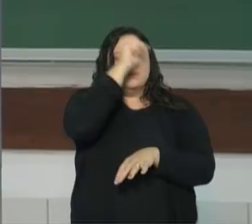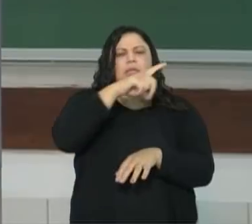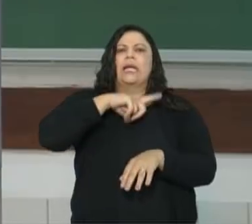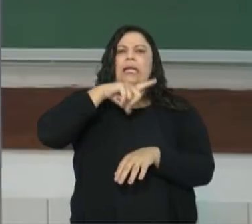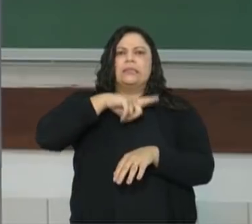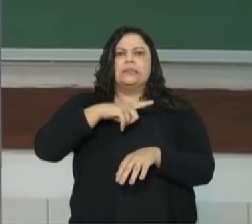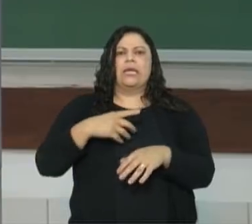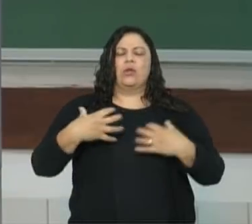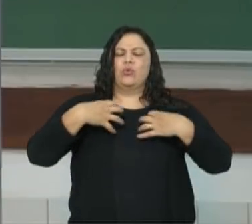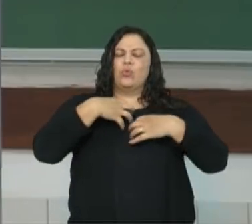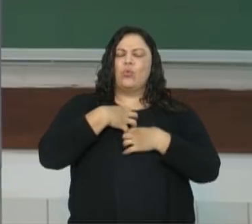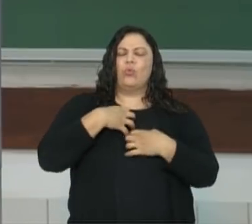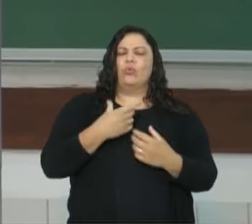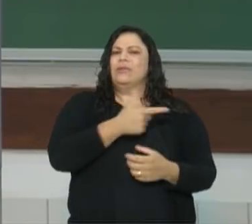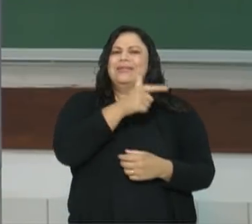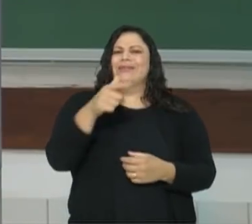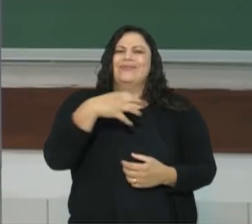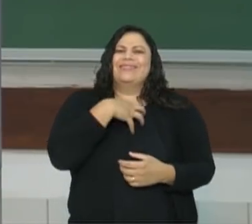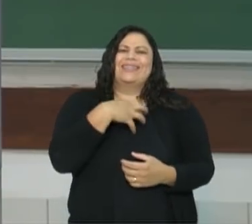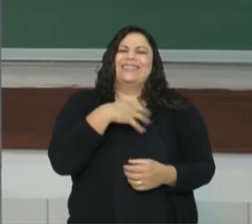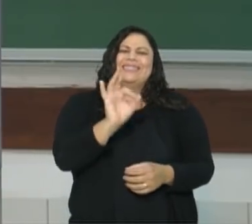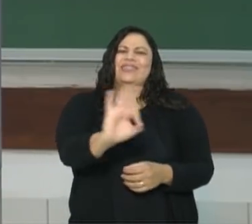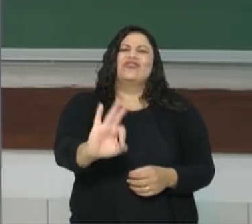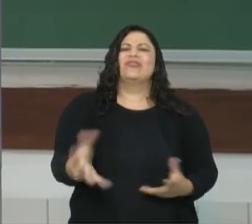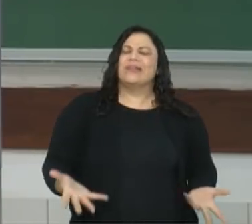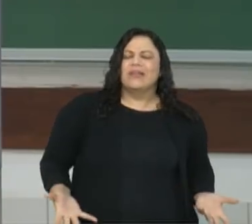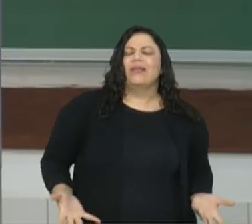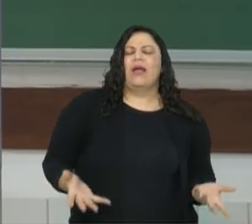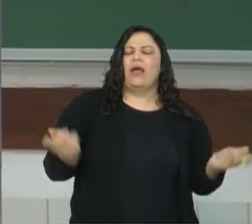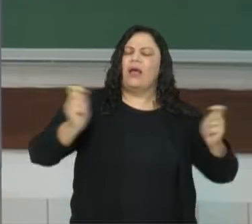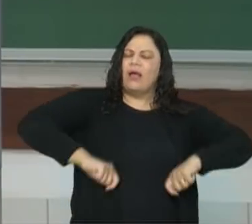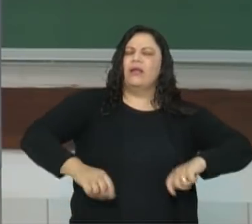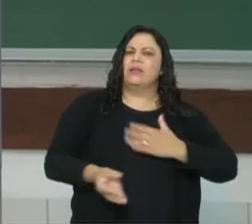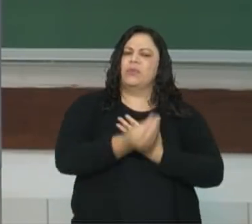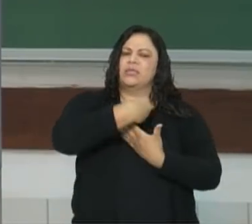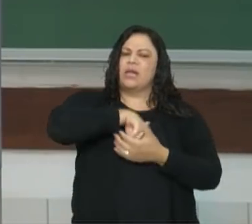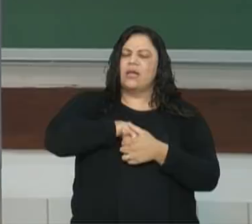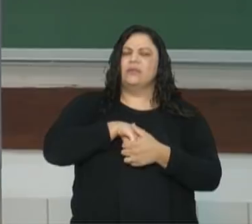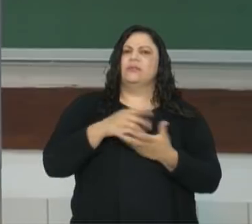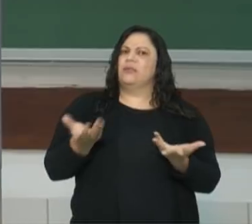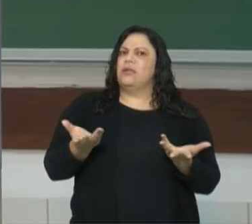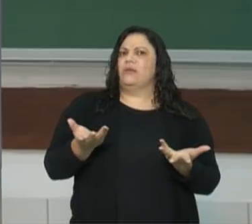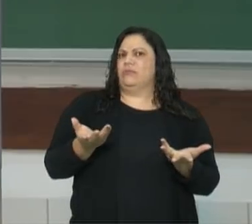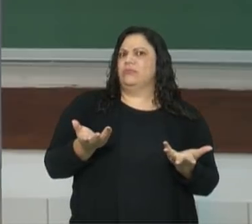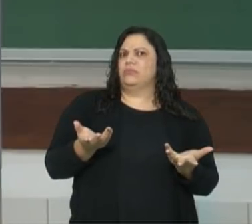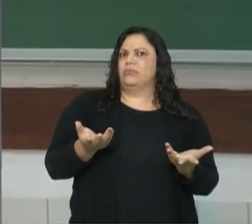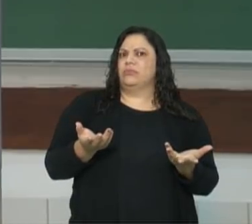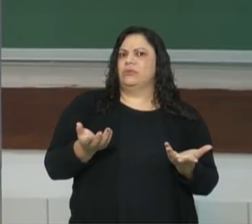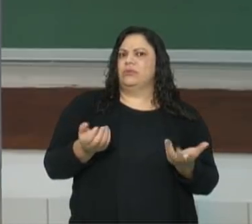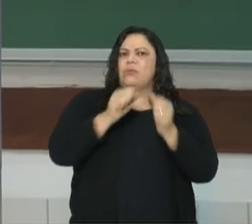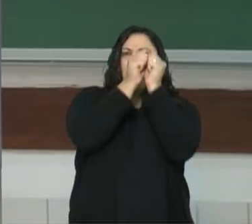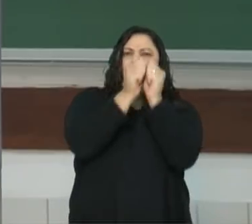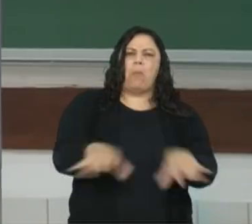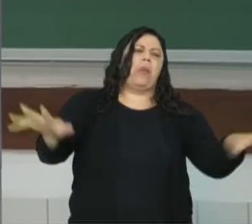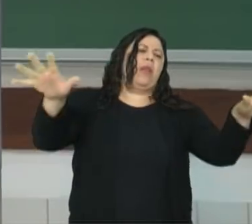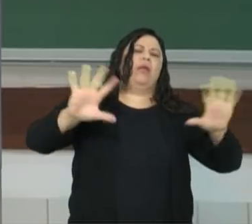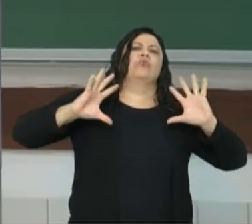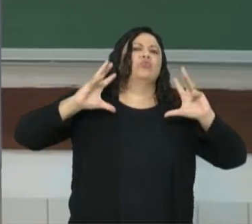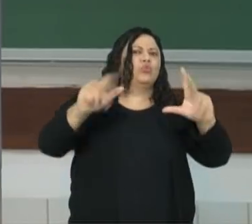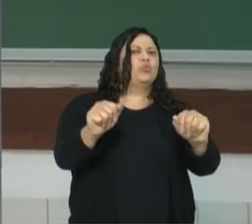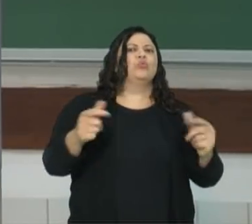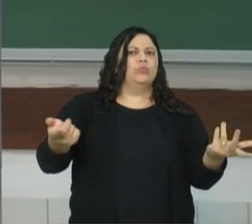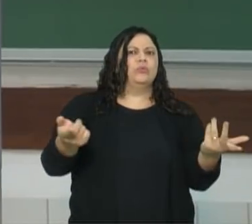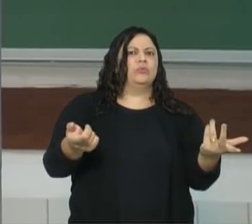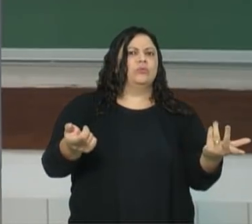de coronavírus e de verminoses. O seu cachorro pode ser portador e você vai estar contaminando todo mundo. É uma falta de respeito